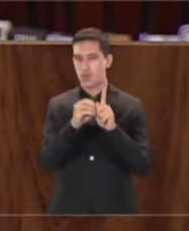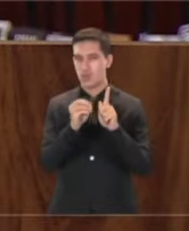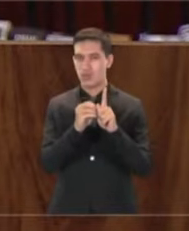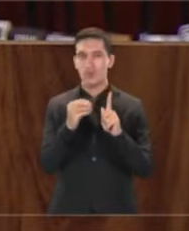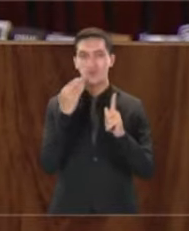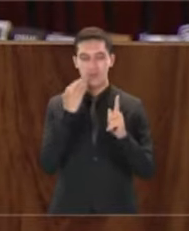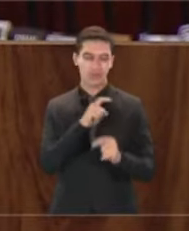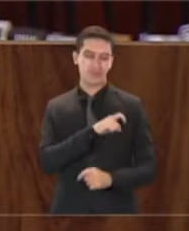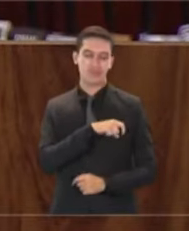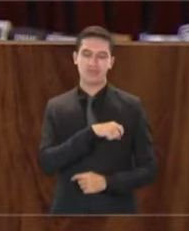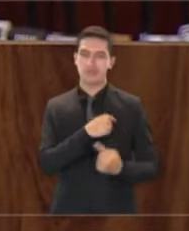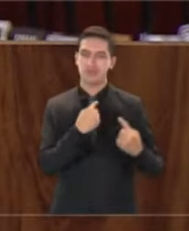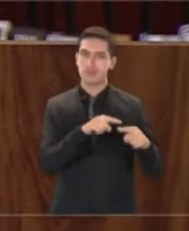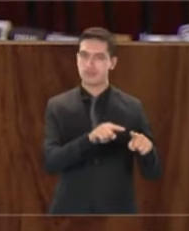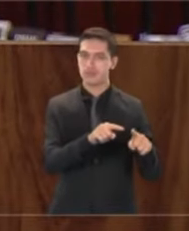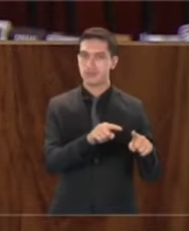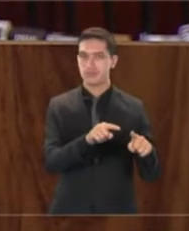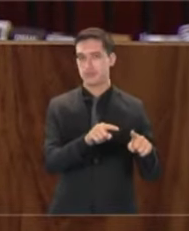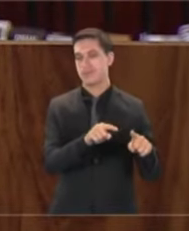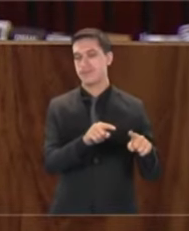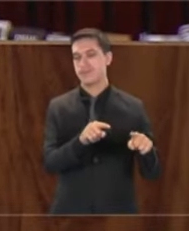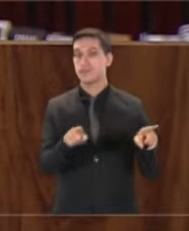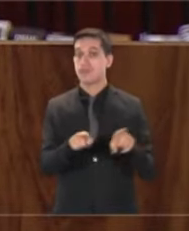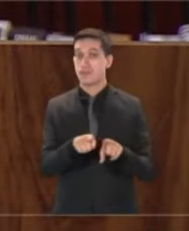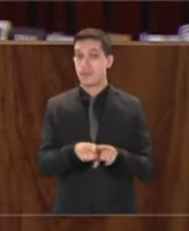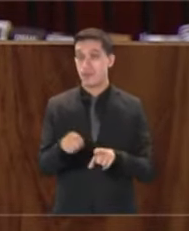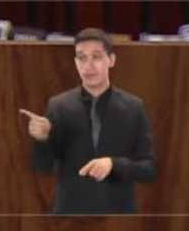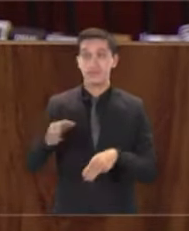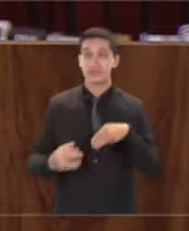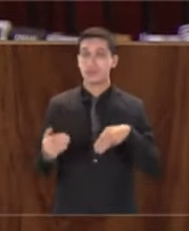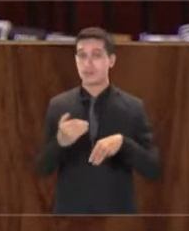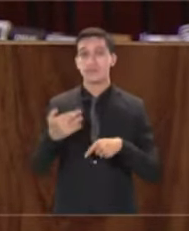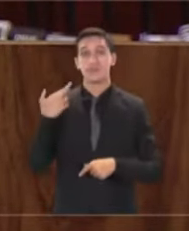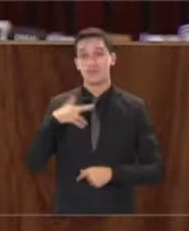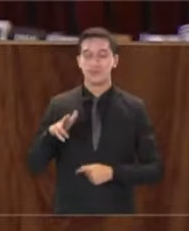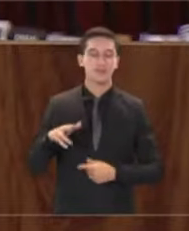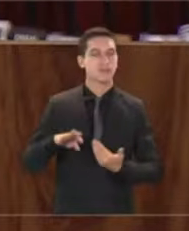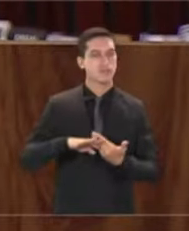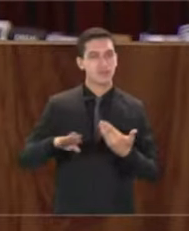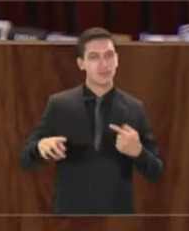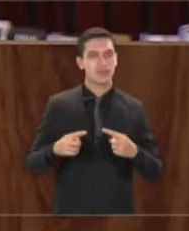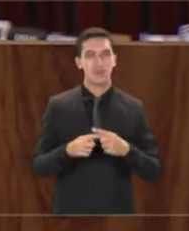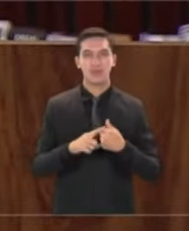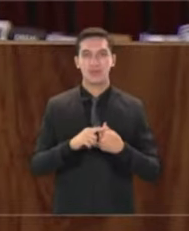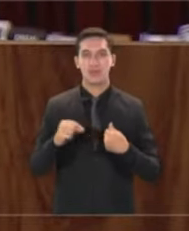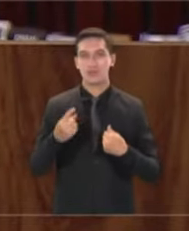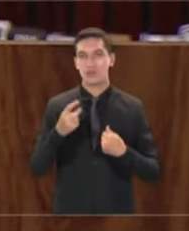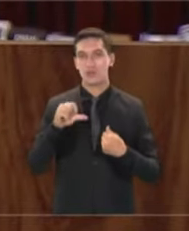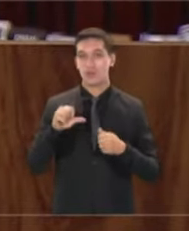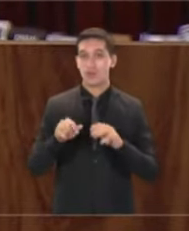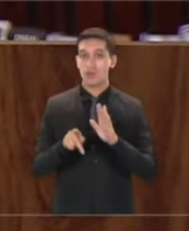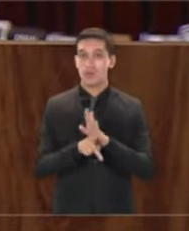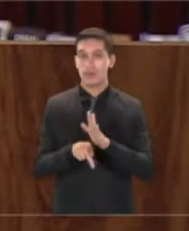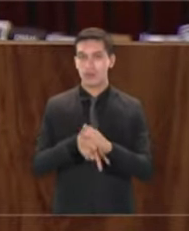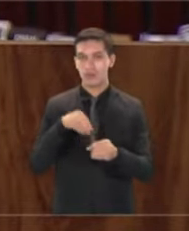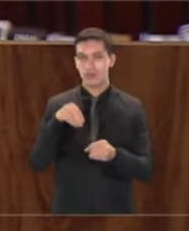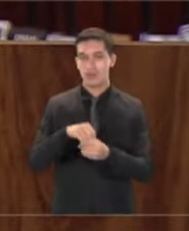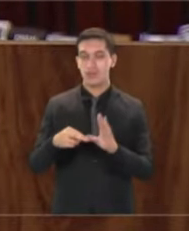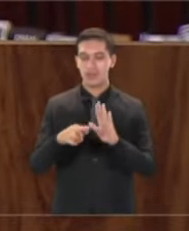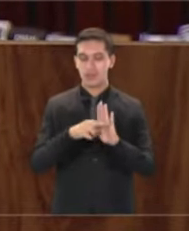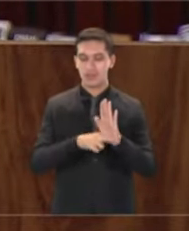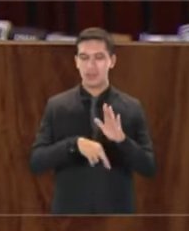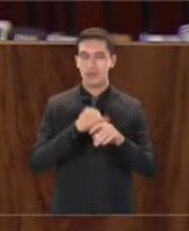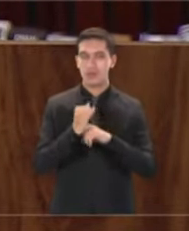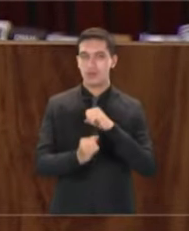concorrência desleal. Inclusive, a eminente relatora afastou a aplicação do artigo 19 do Marco Civil da Internet